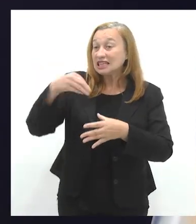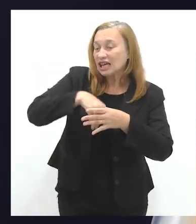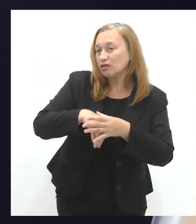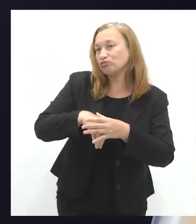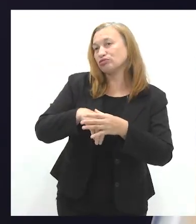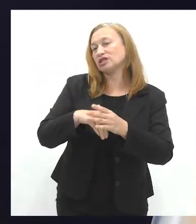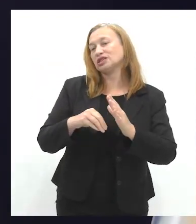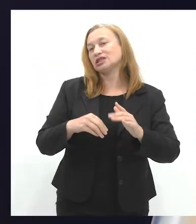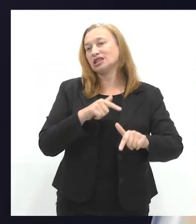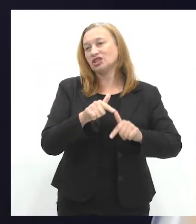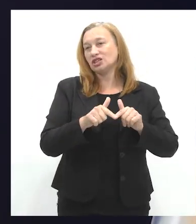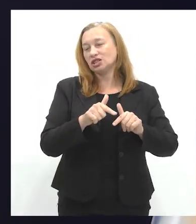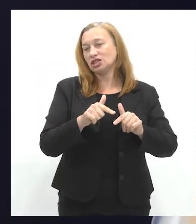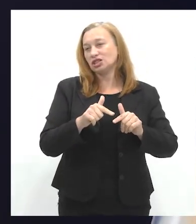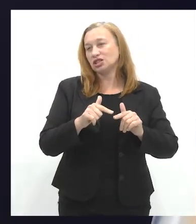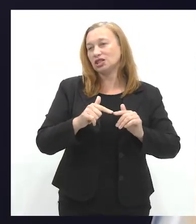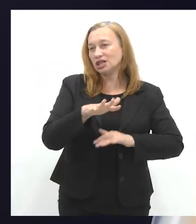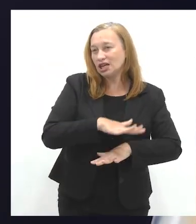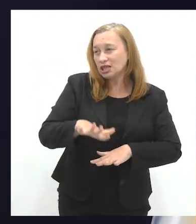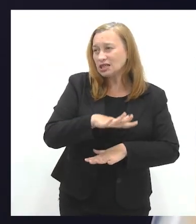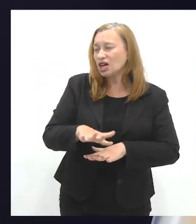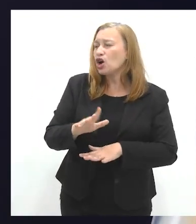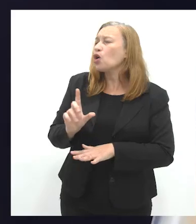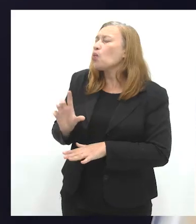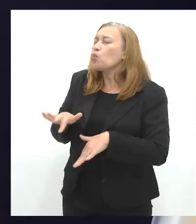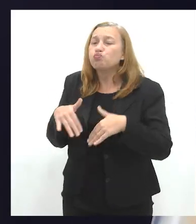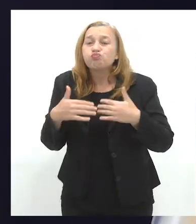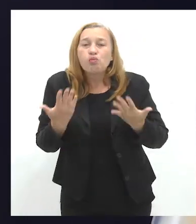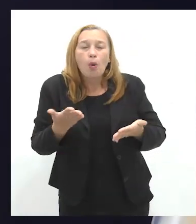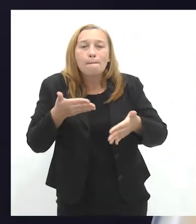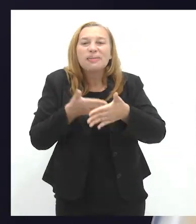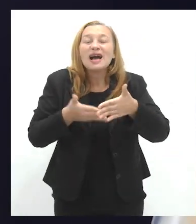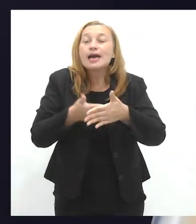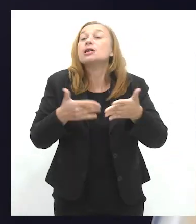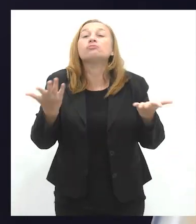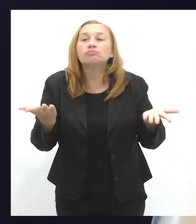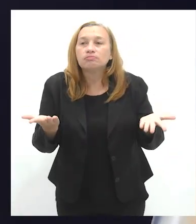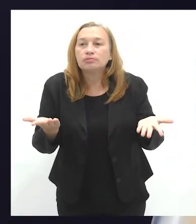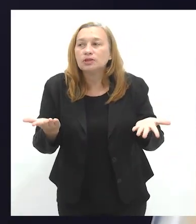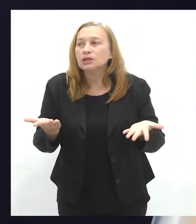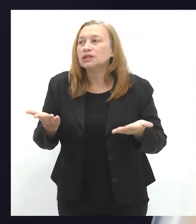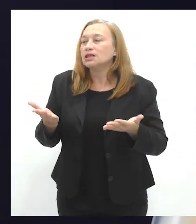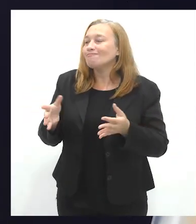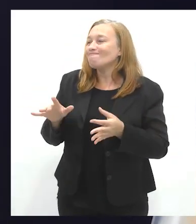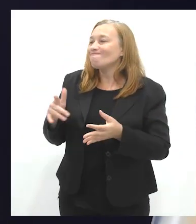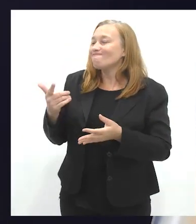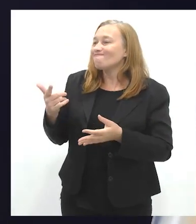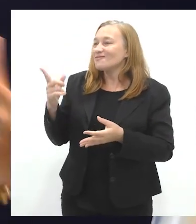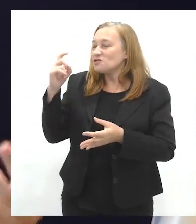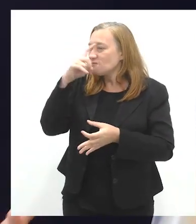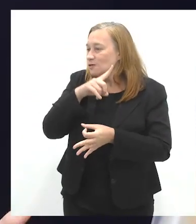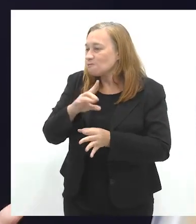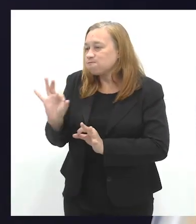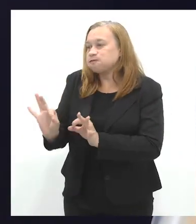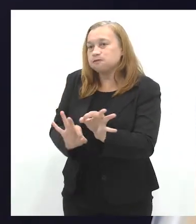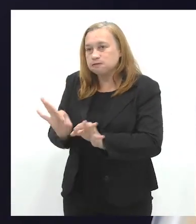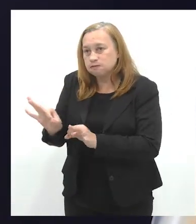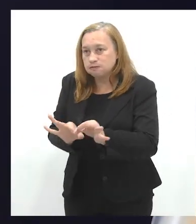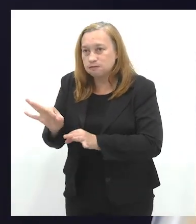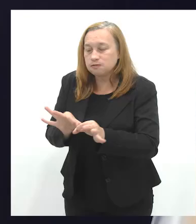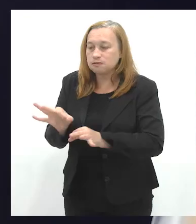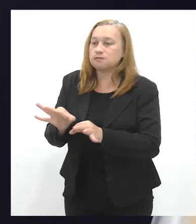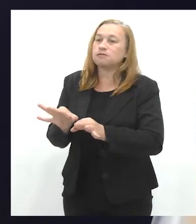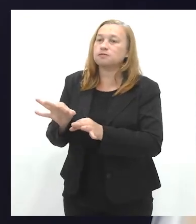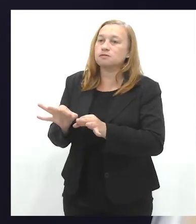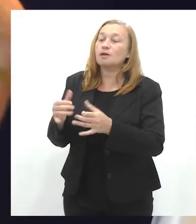essa? Planejamento, algo muito sintetizado, a gente não podia sair do planejamento. E aquela